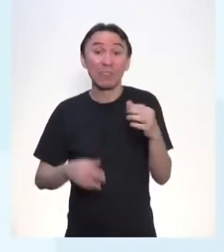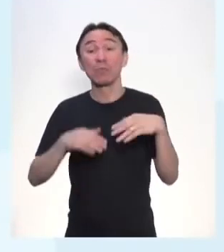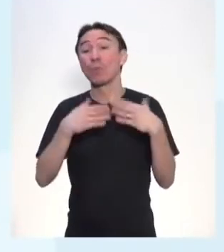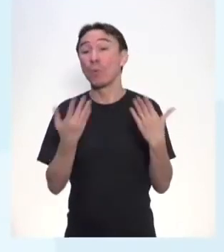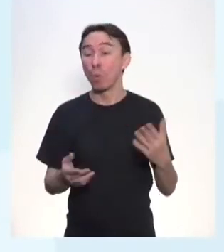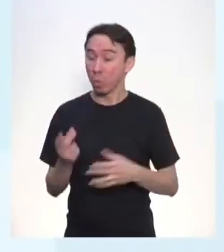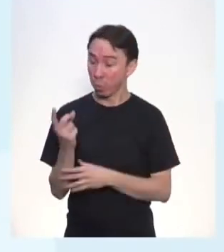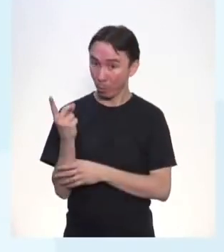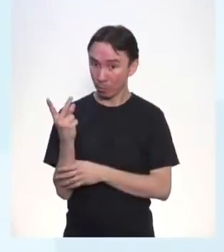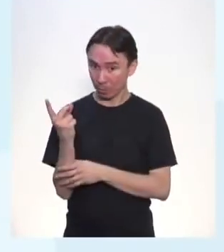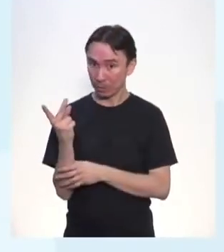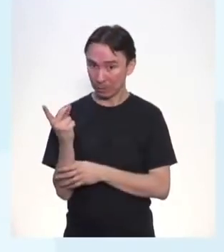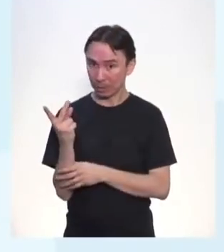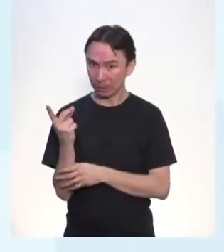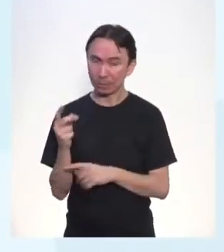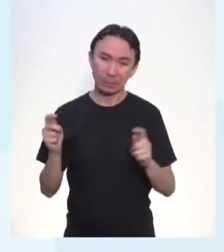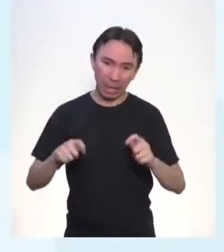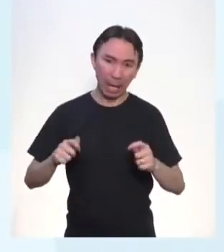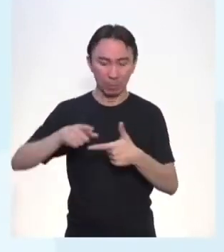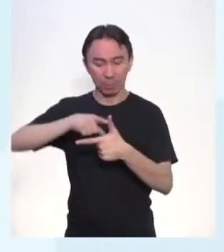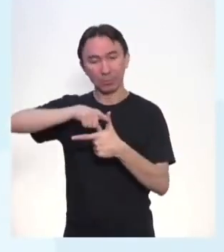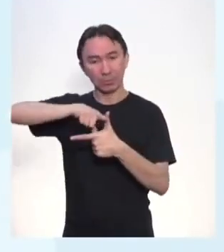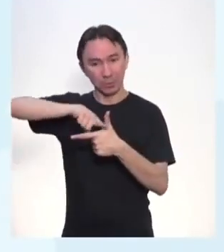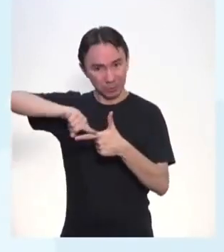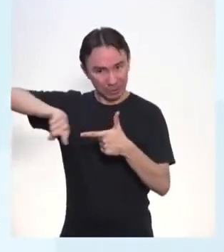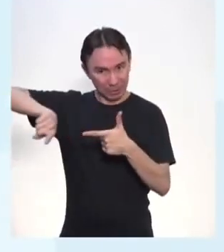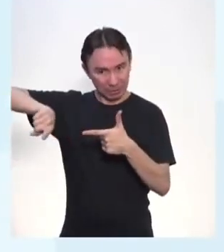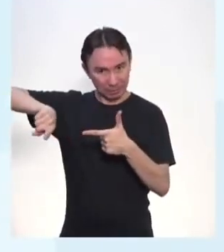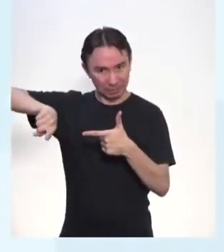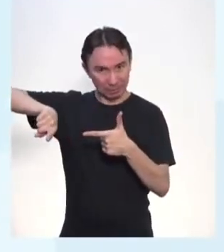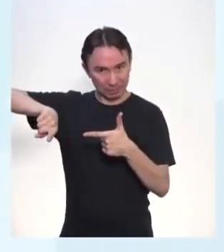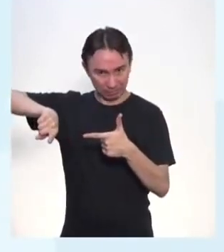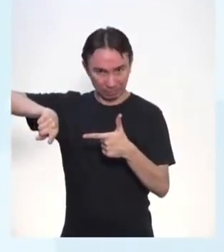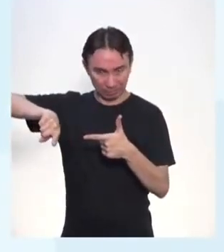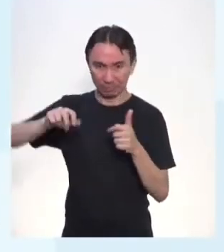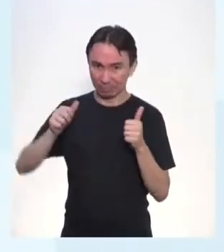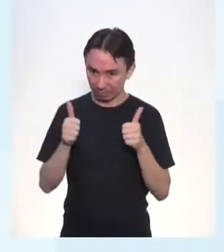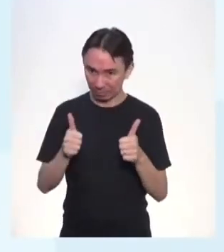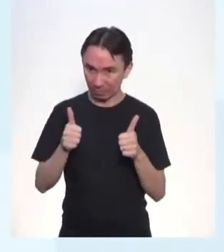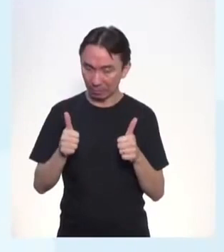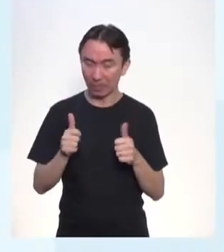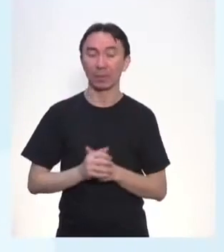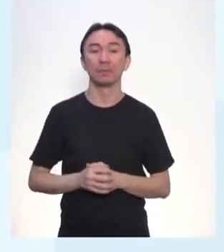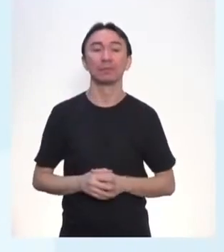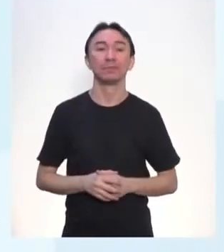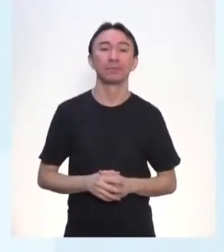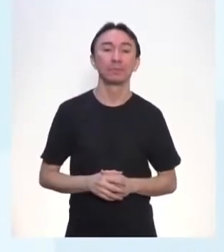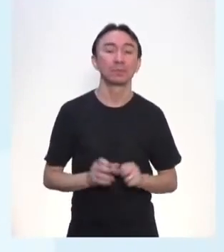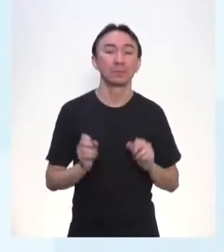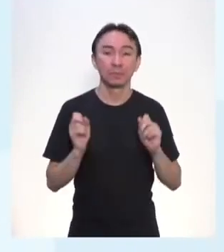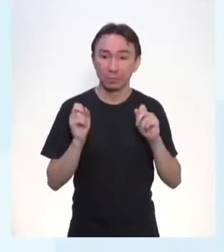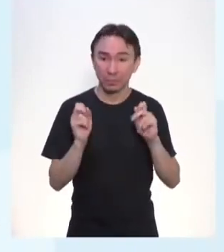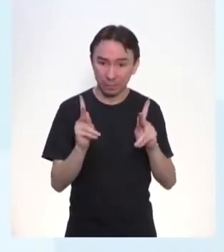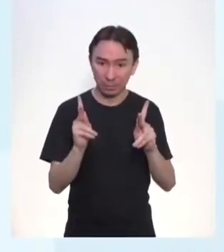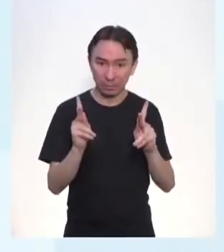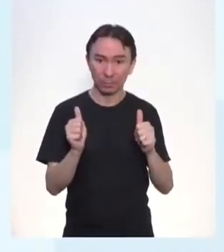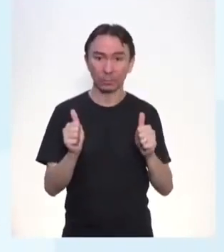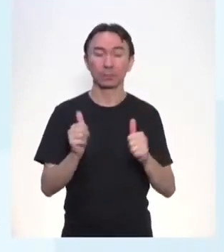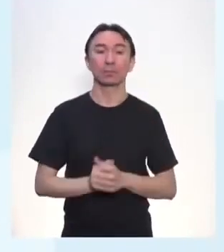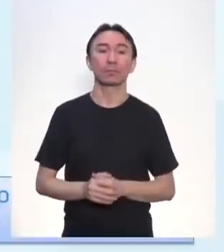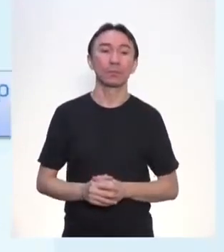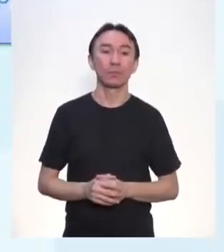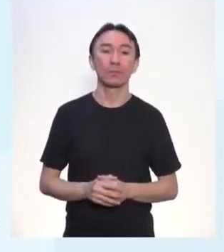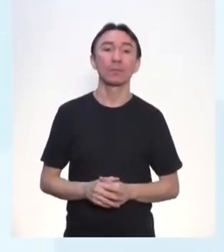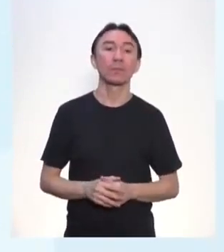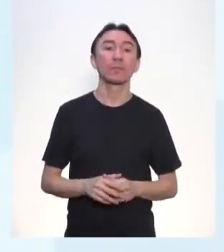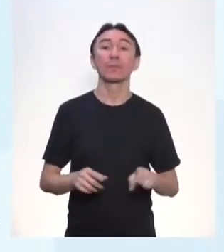de 12, né? E uma curiosidade, são os divisores de 12. É como eu consigo dividir o 12. Beleza, Tony? Perfeito, perfeito. Aí eu